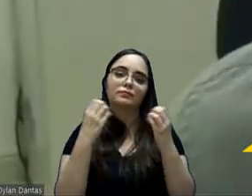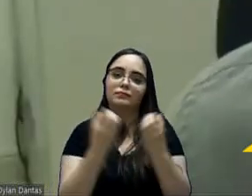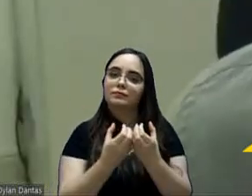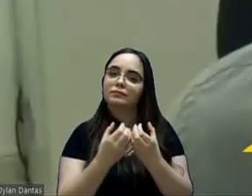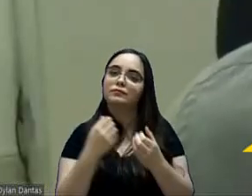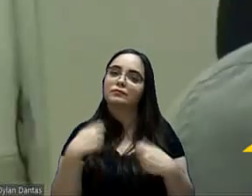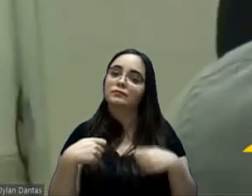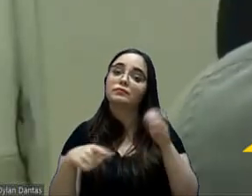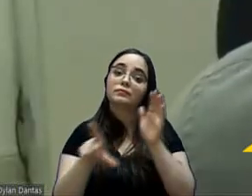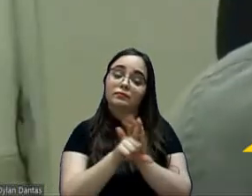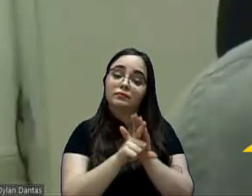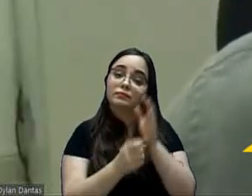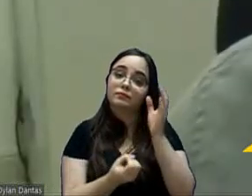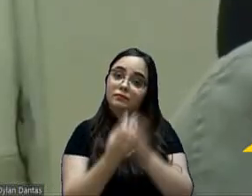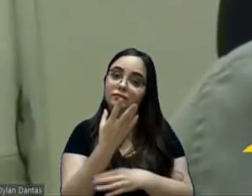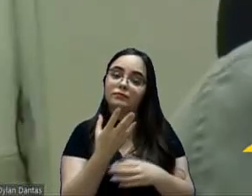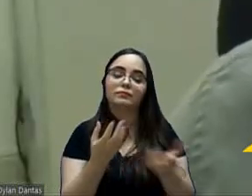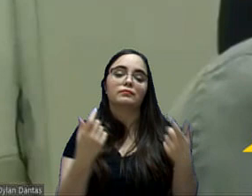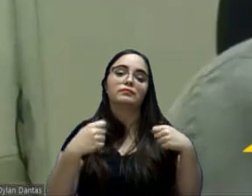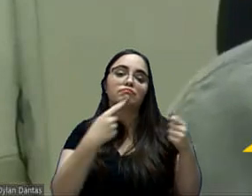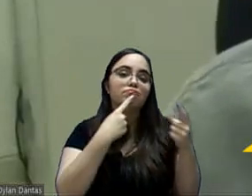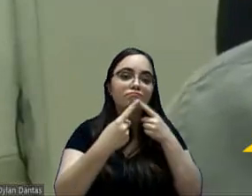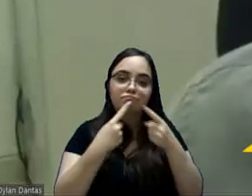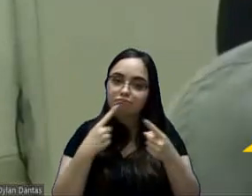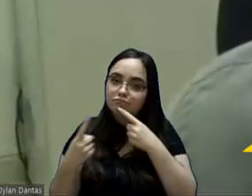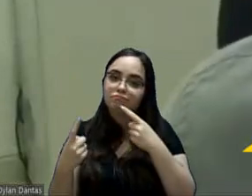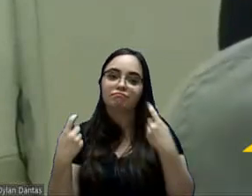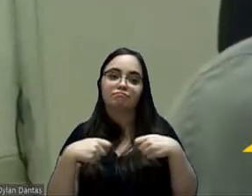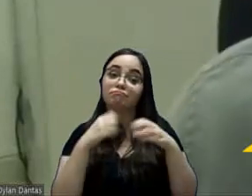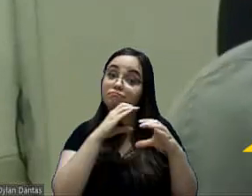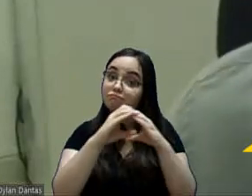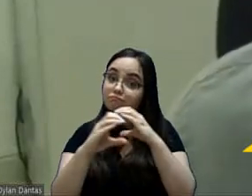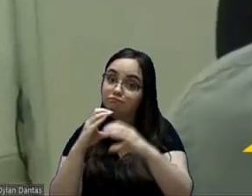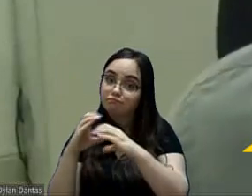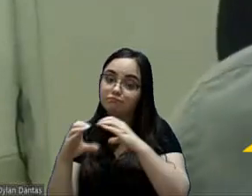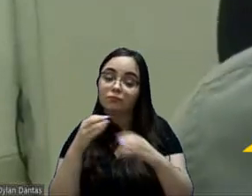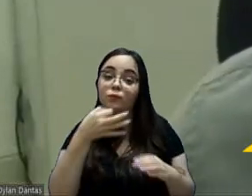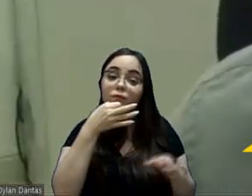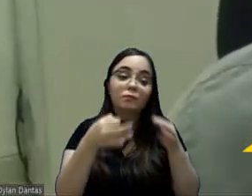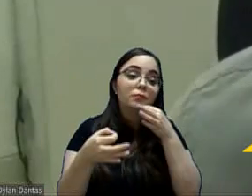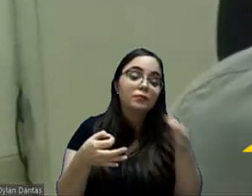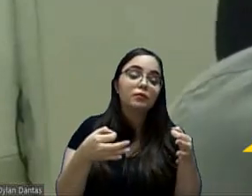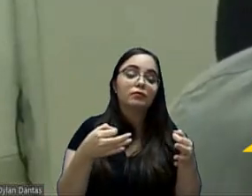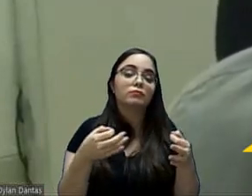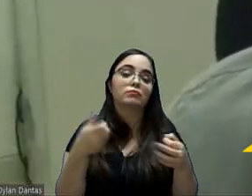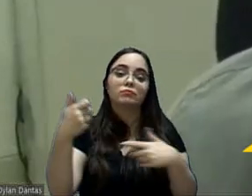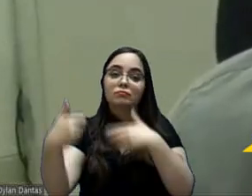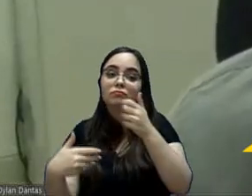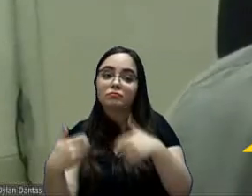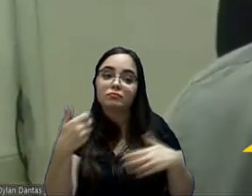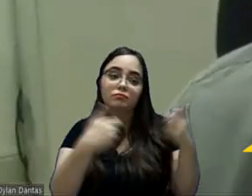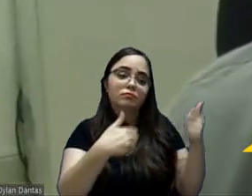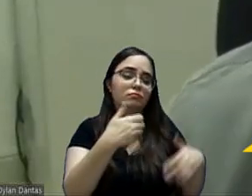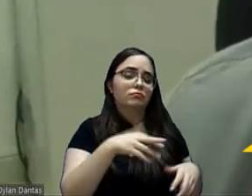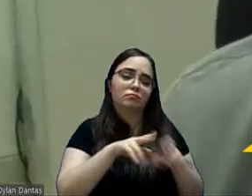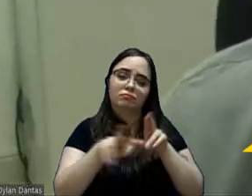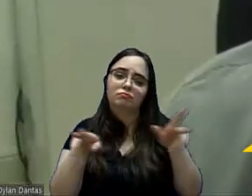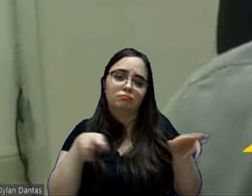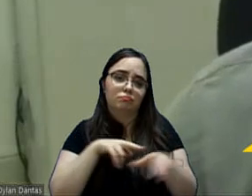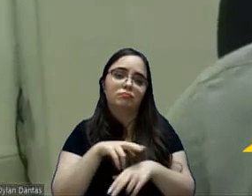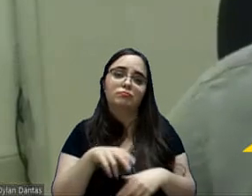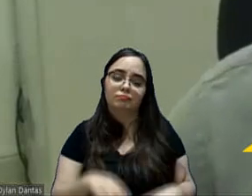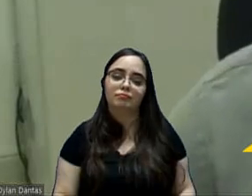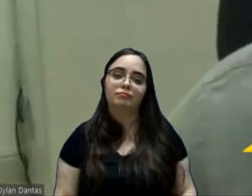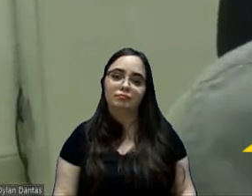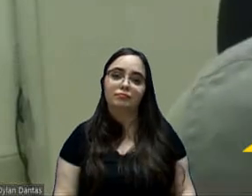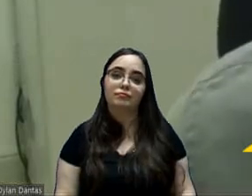estamos legislando, discutindo e demonstrando nossa opinião pertinente naquilo em que acreditamos. Bom,